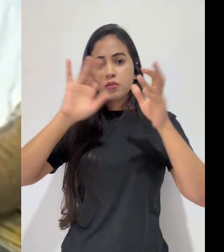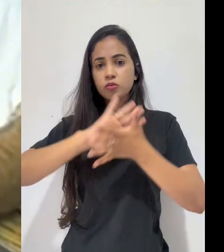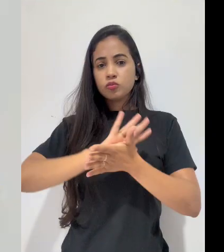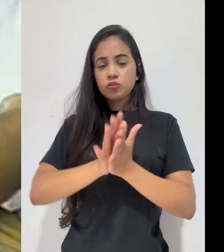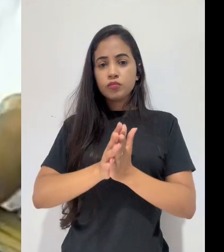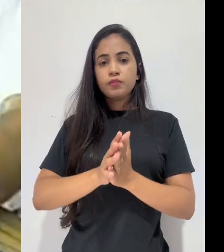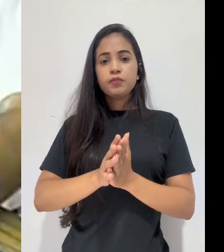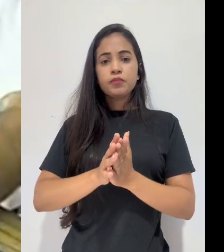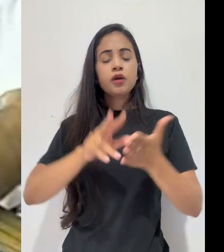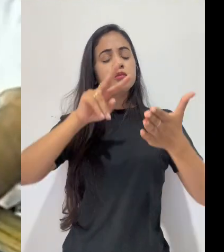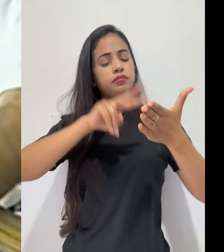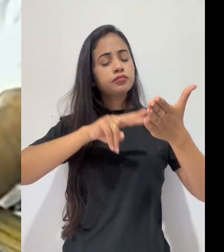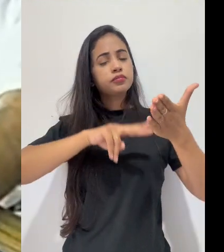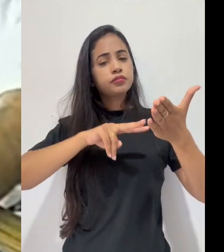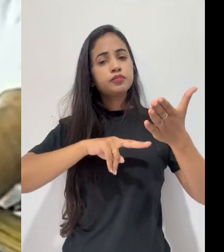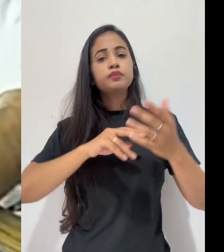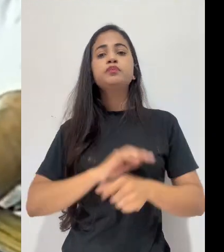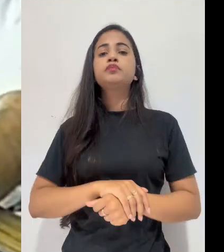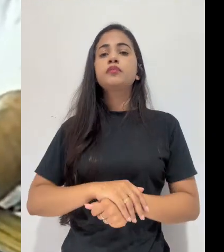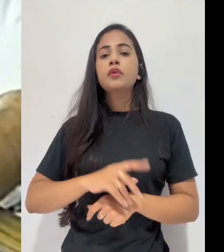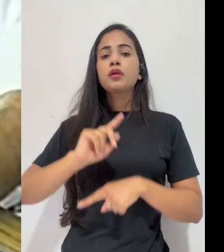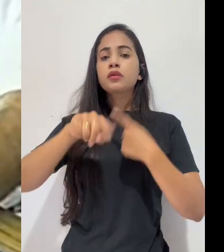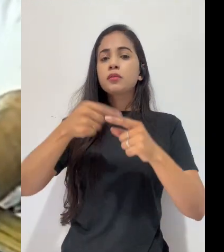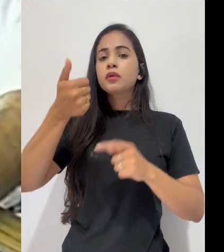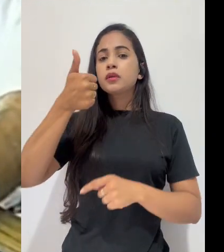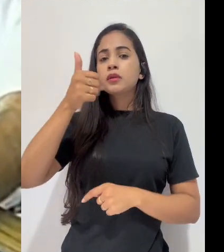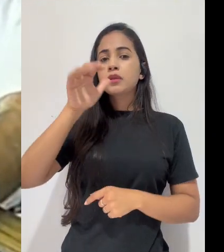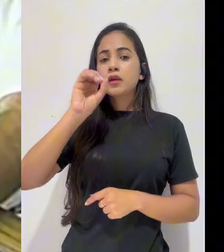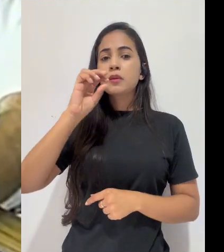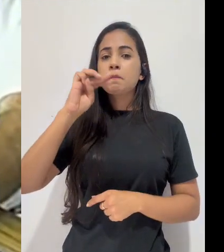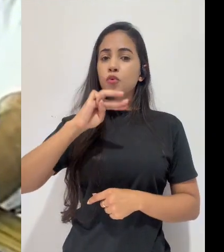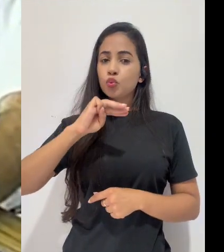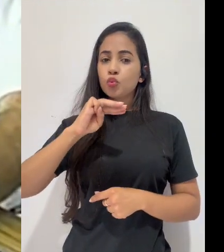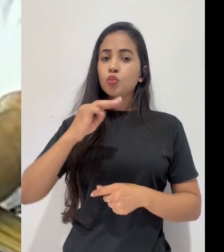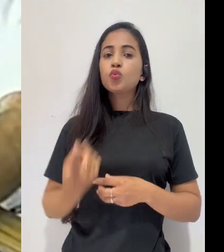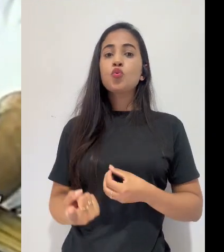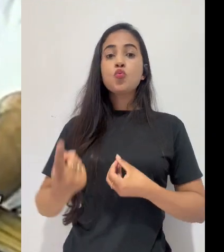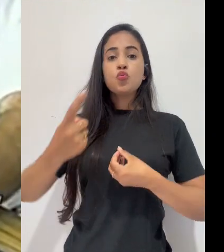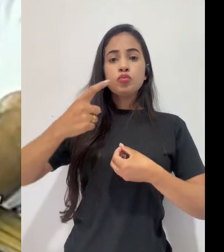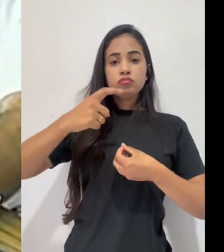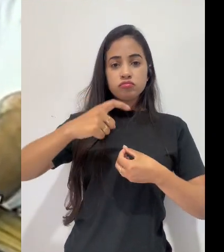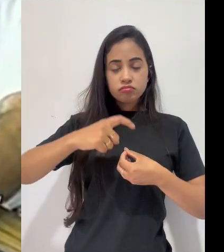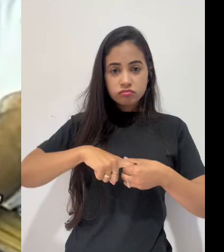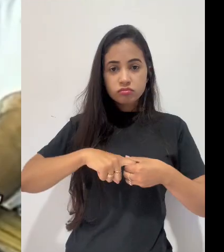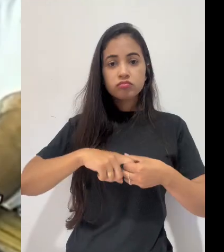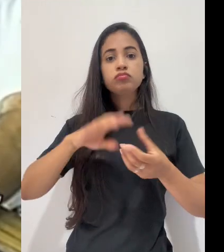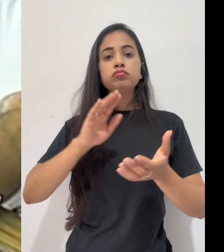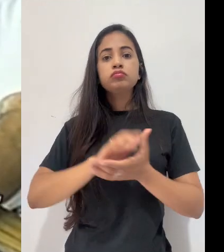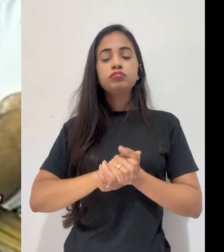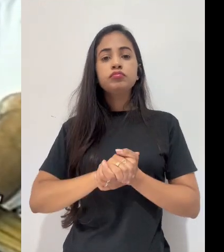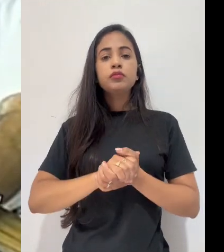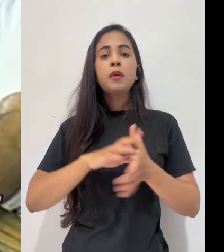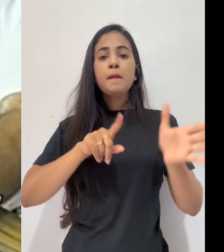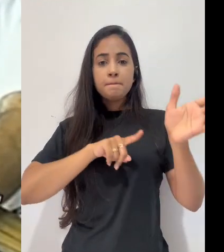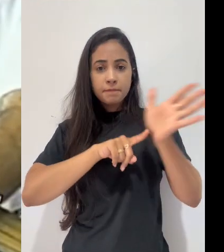de racismo. Depois de uns 10 minutos ele retornou e daí já com posição firmada, ele perguntou se haveria a produção de